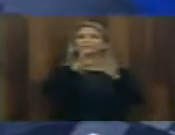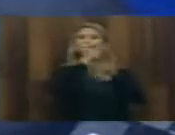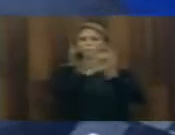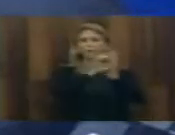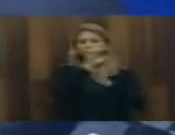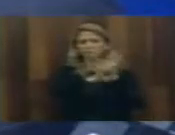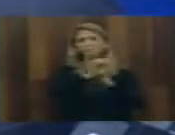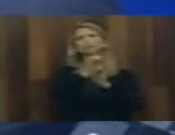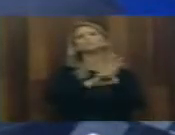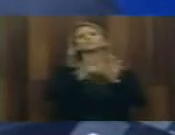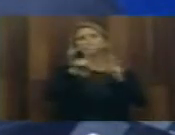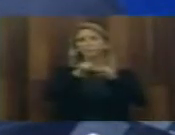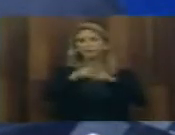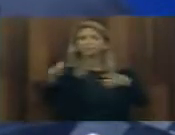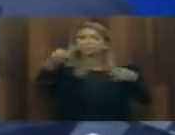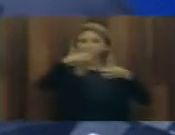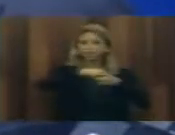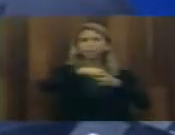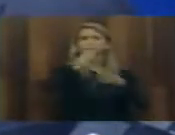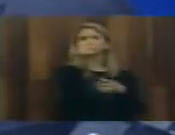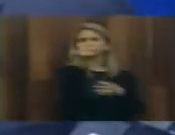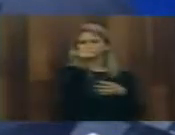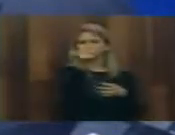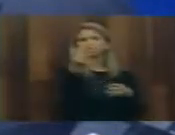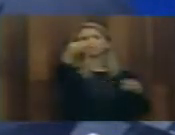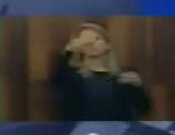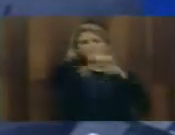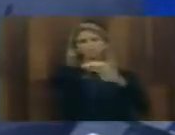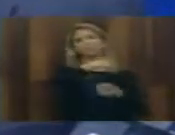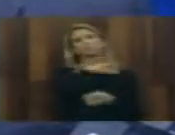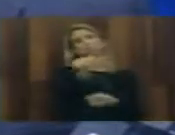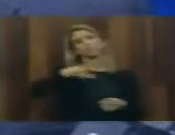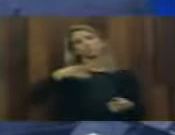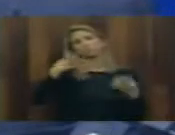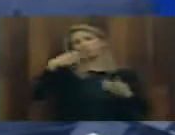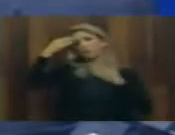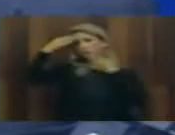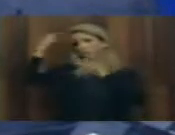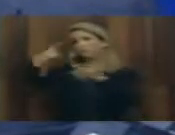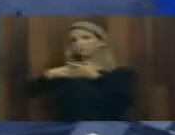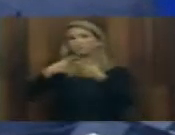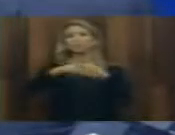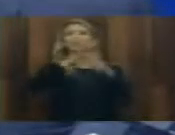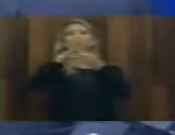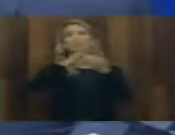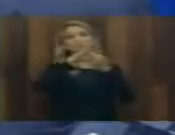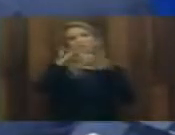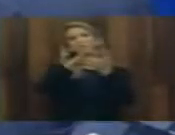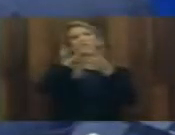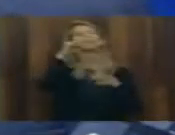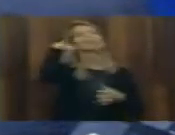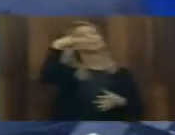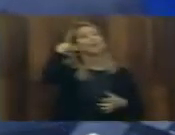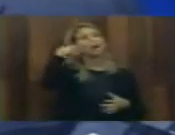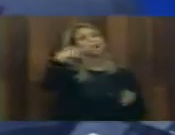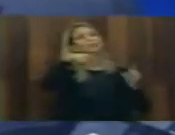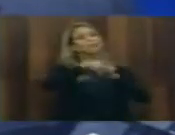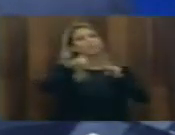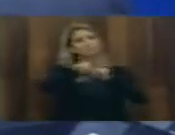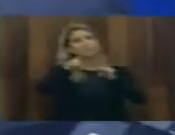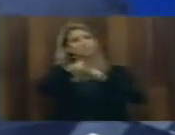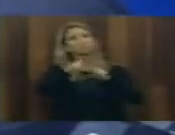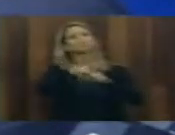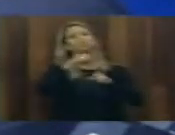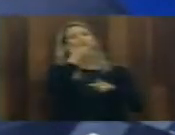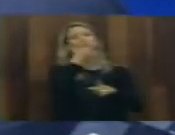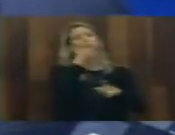Então, quero parabenizar esse trabalho e dizer que essa parceria entre Câmara e Brasília,